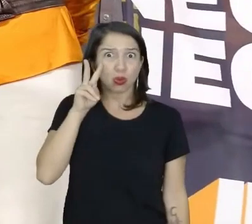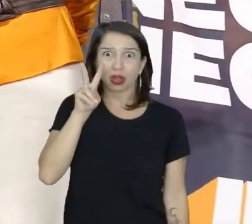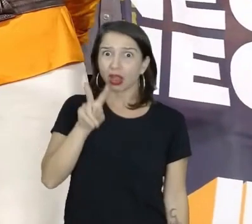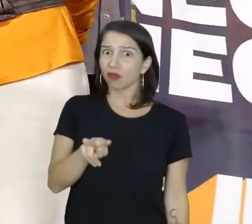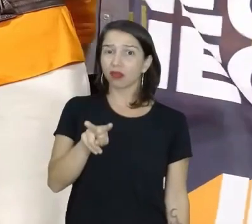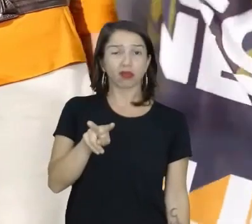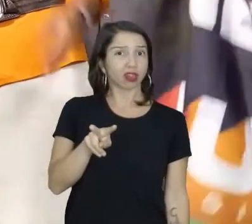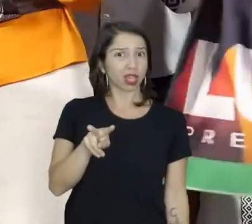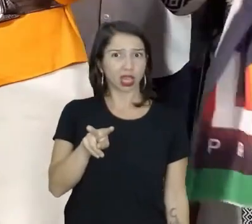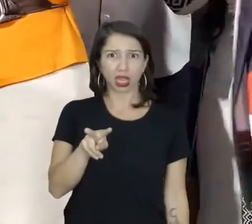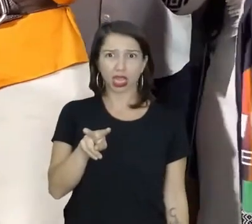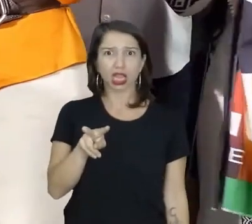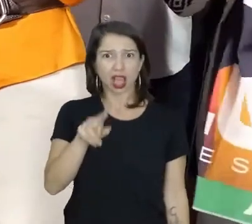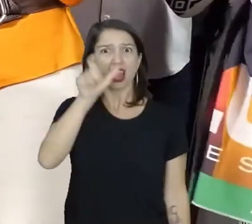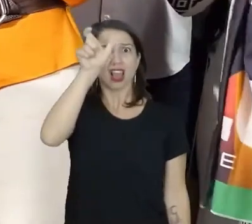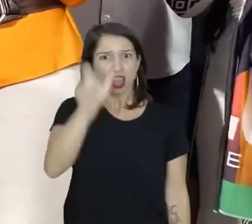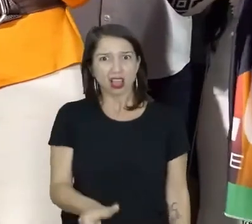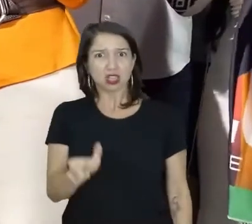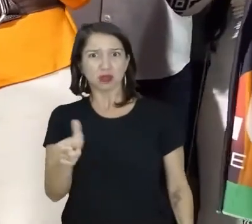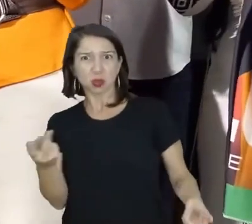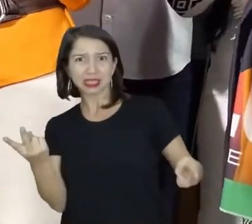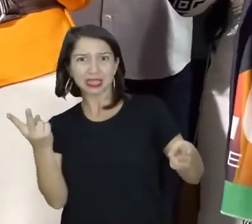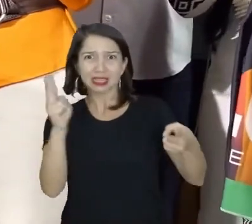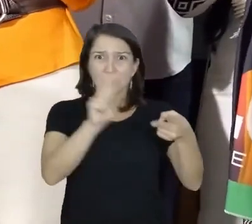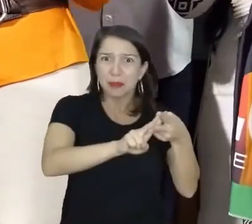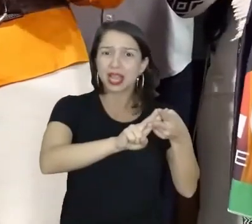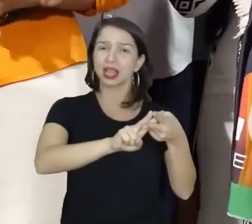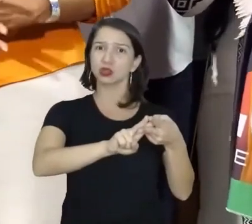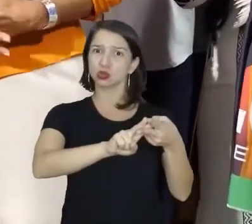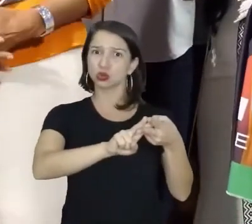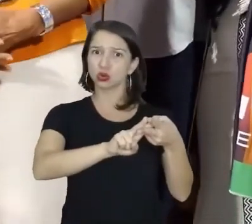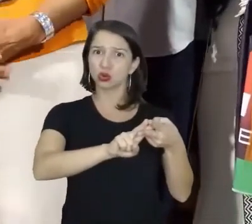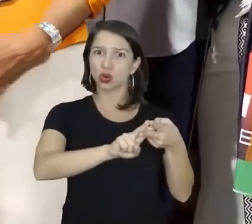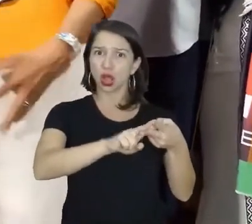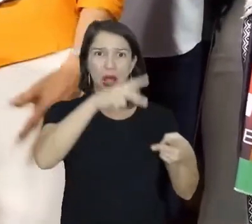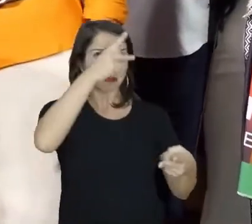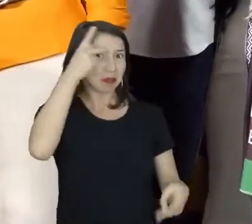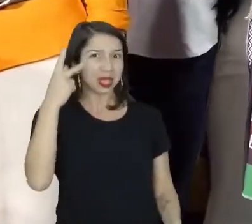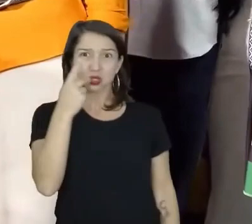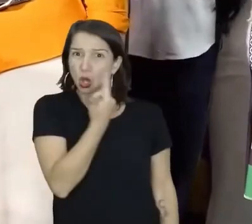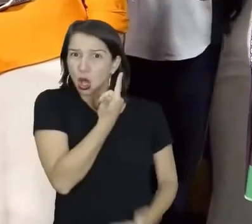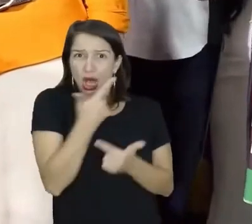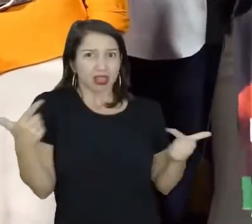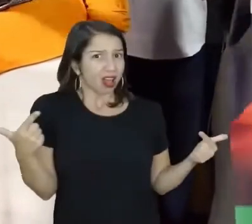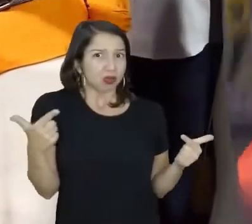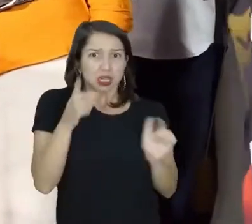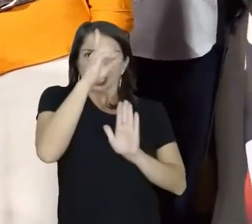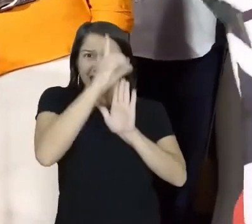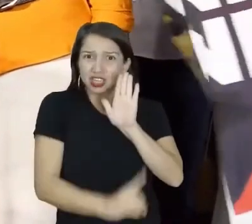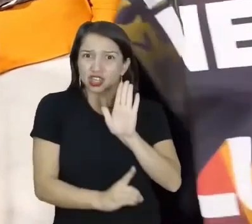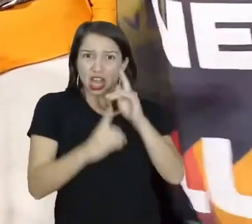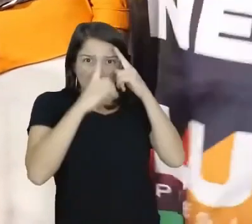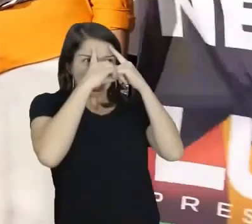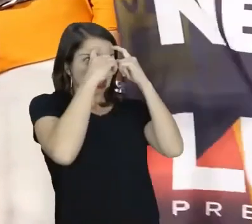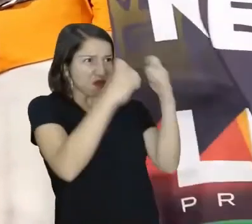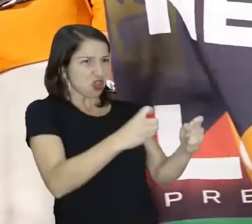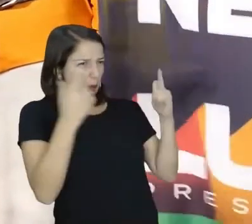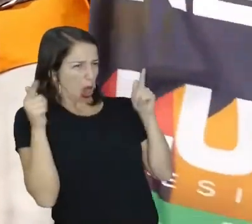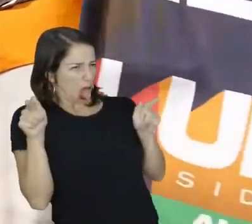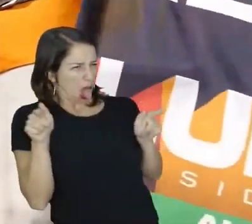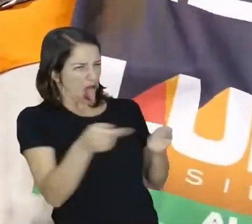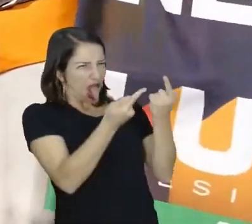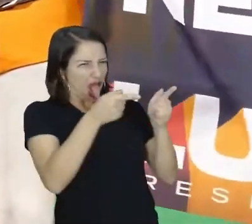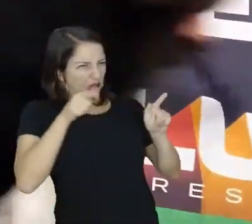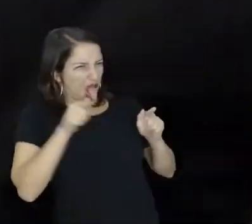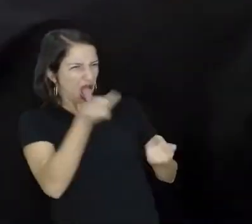para a cadeia imediatamente, porque ninguém tem o direito de agredir uma mulher, seja ela uma autoridade pública ou não, da forma